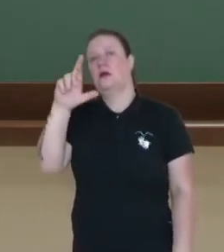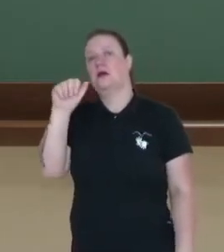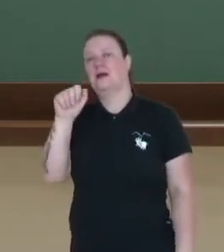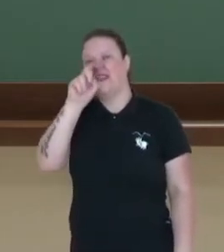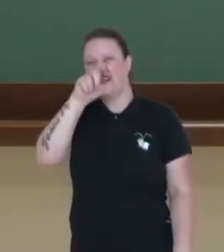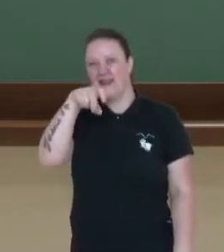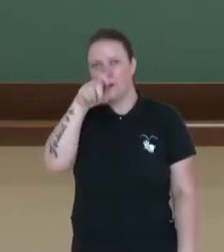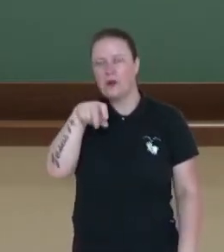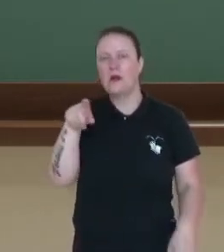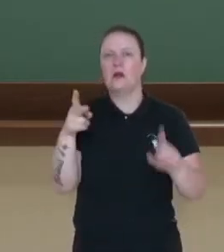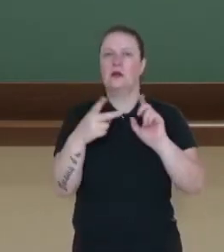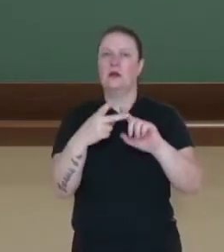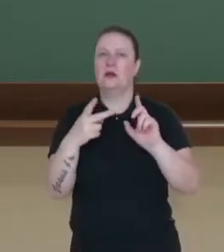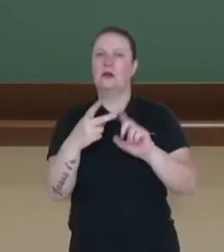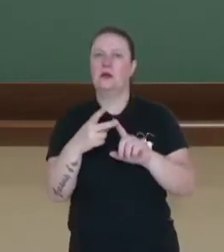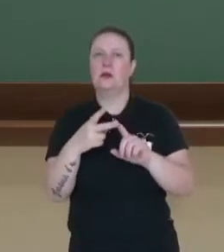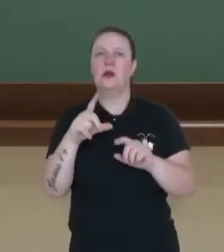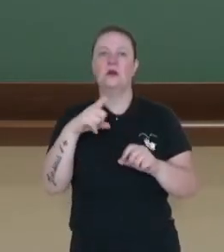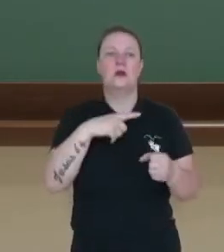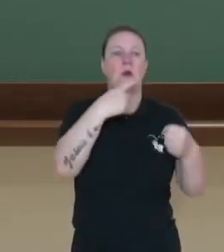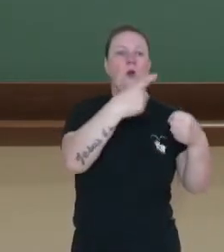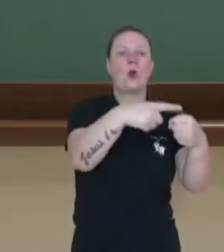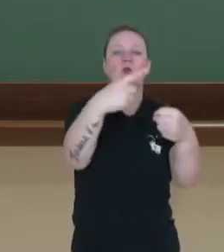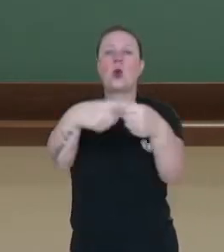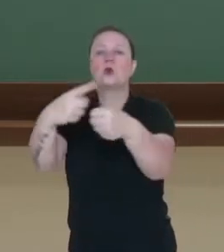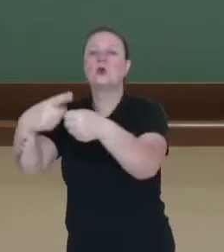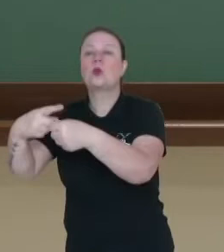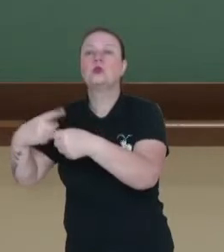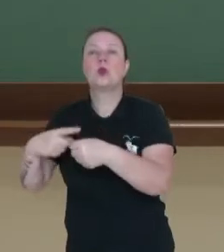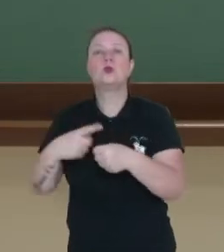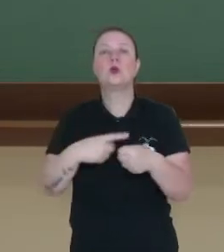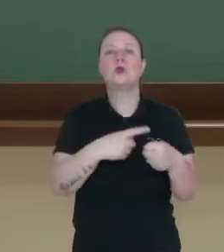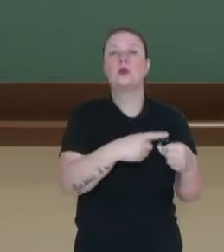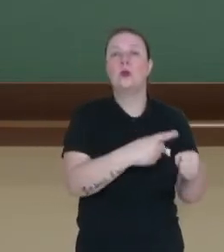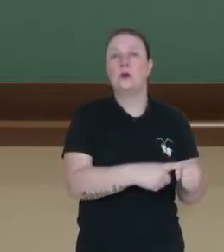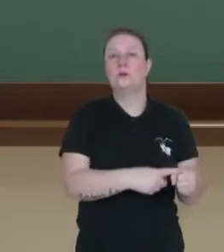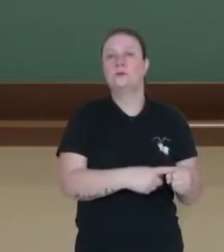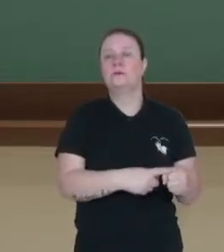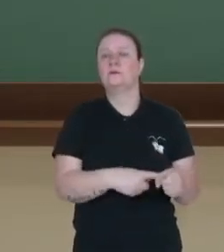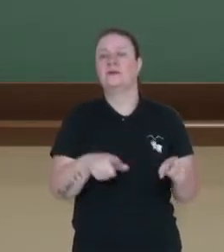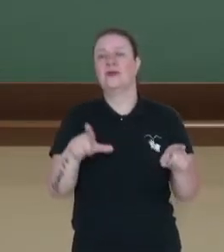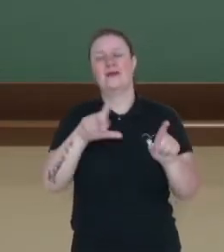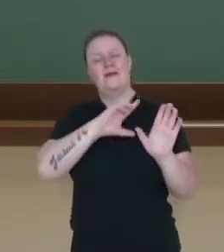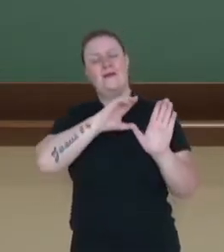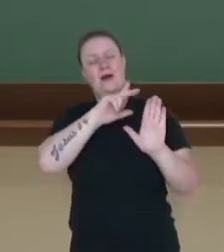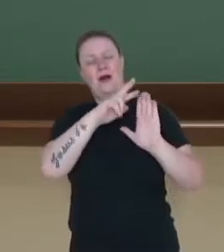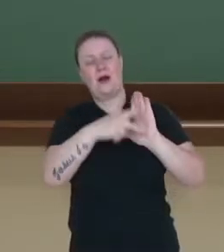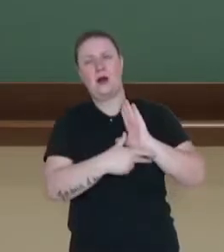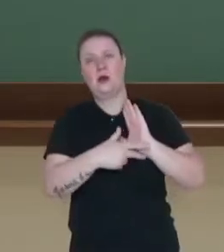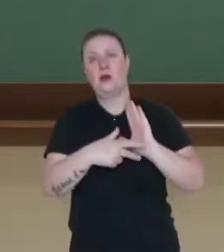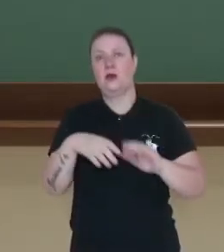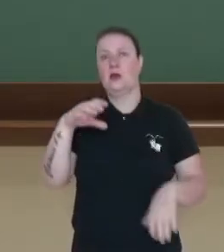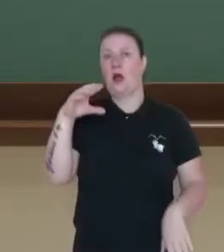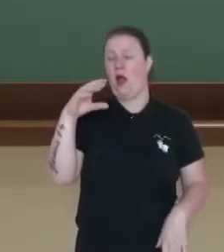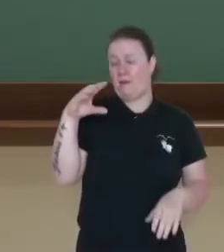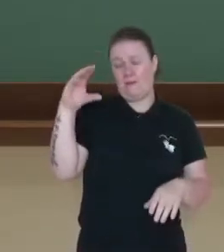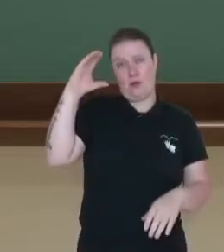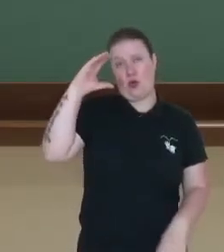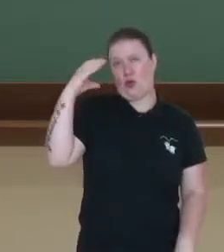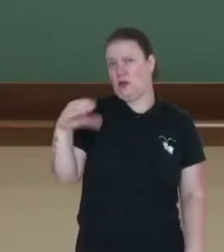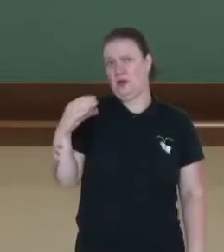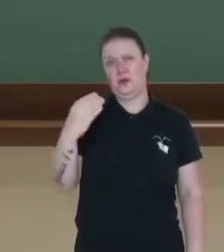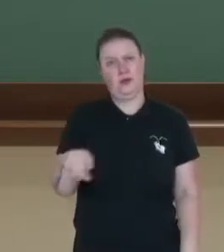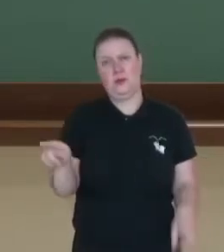dos municípios paranaenses, né? Posso citar aí, por exemplo, Ivaiporã, Curitiba, né, que são nomes aí